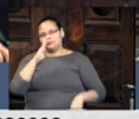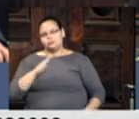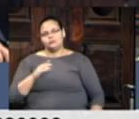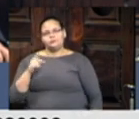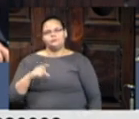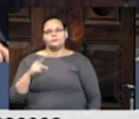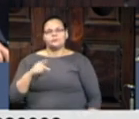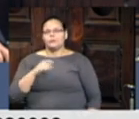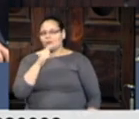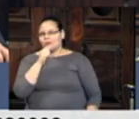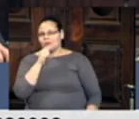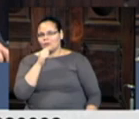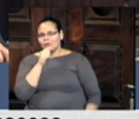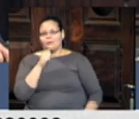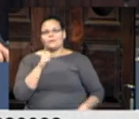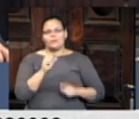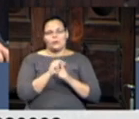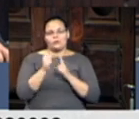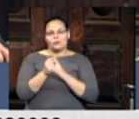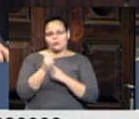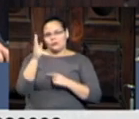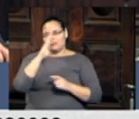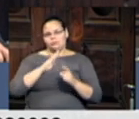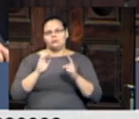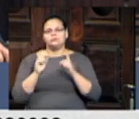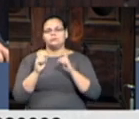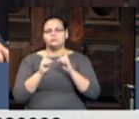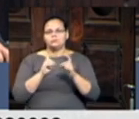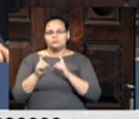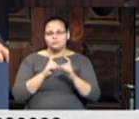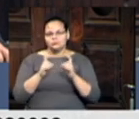sem debater com a sociedade brasileira,